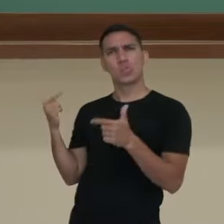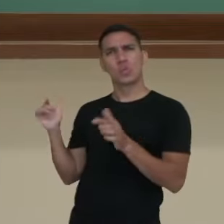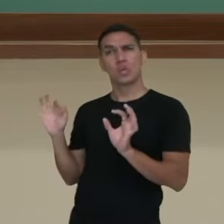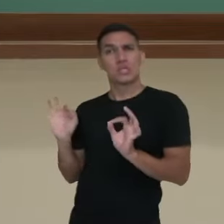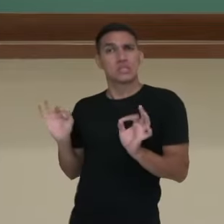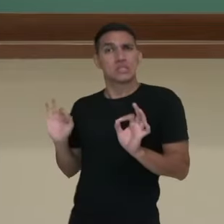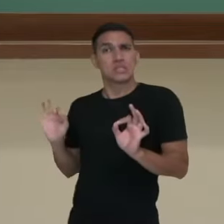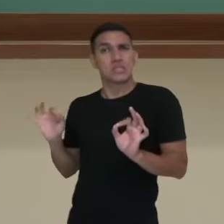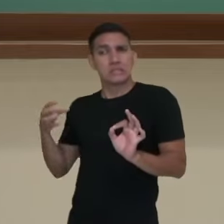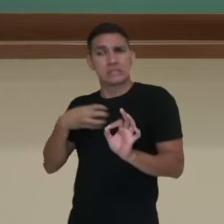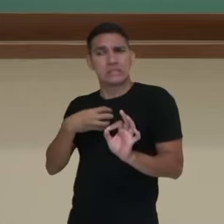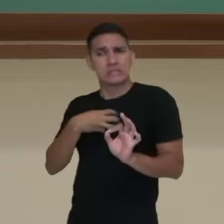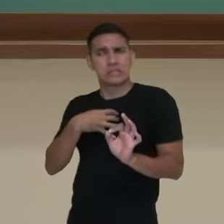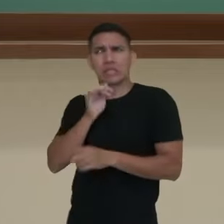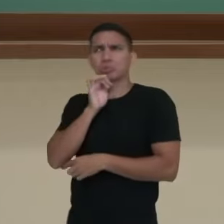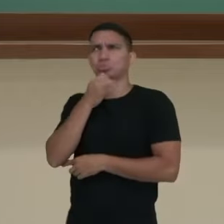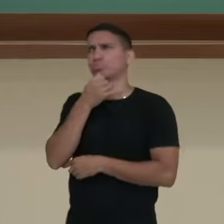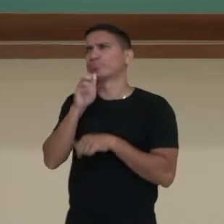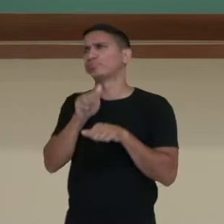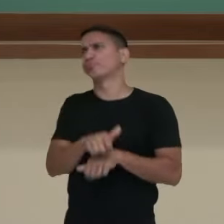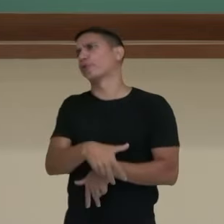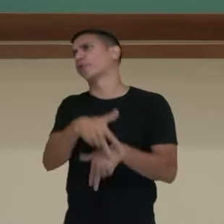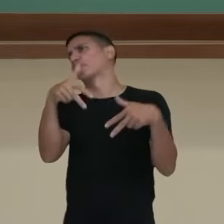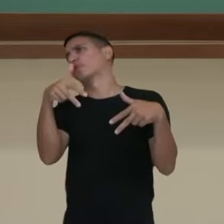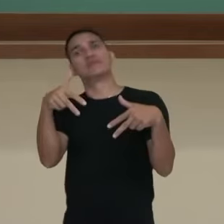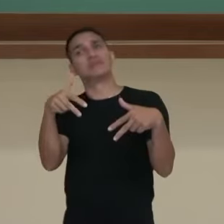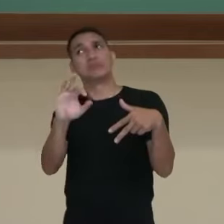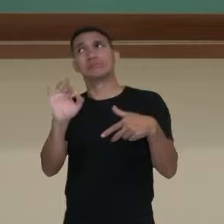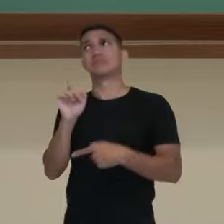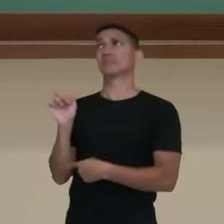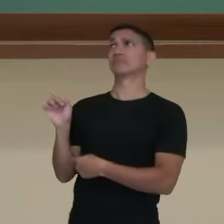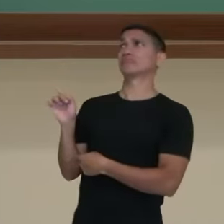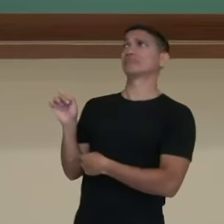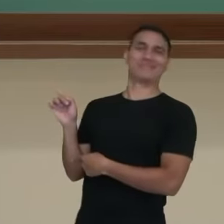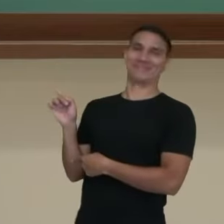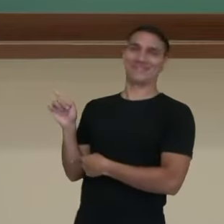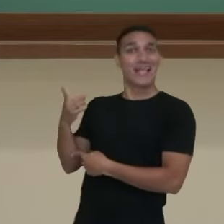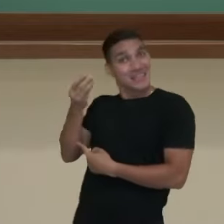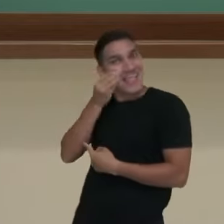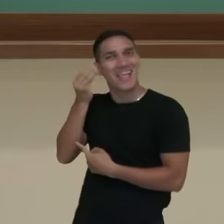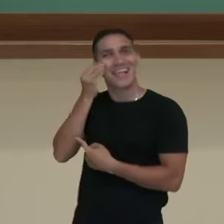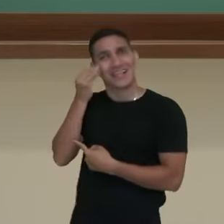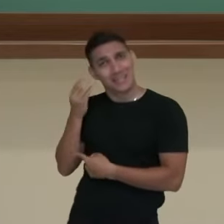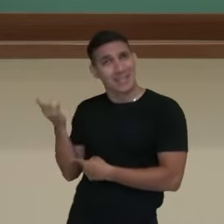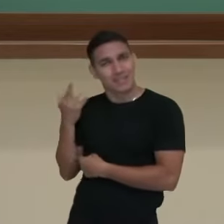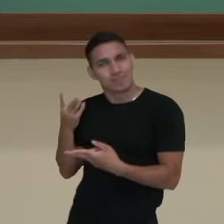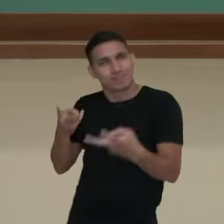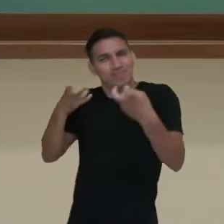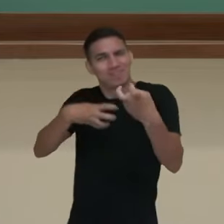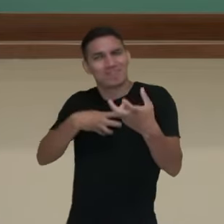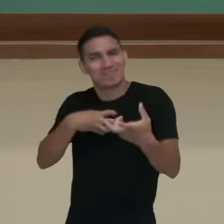assim achando ruim de estar ali, de estar experimentando, de estar